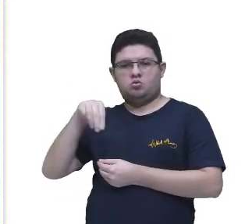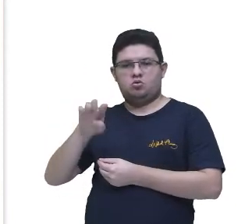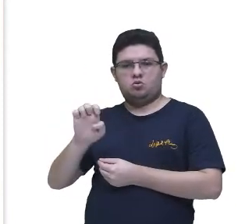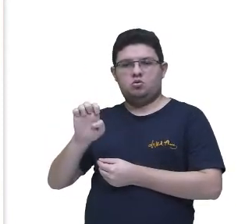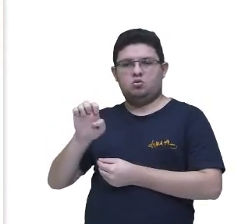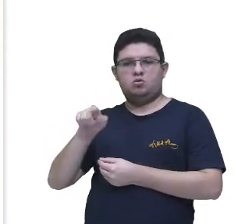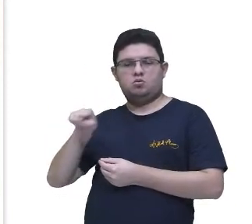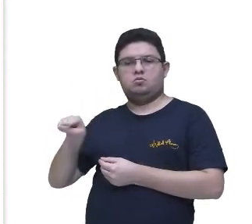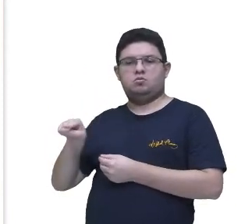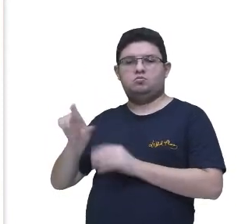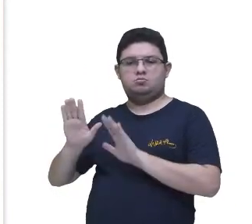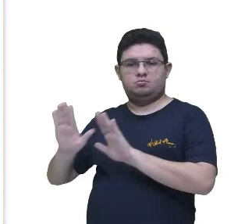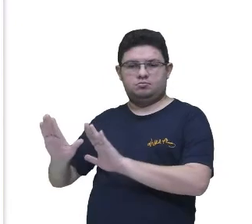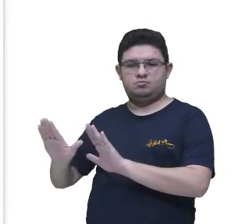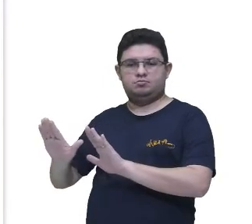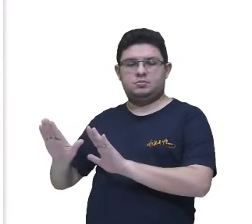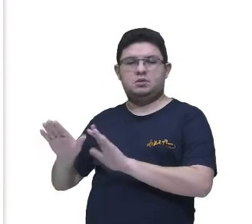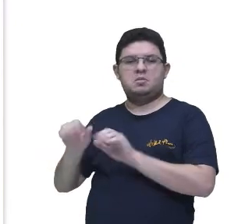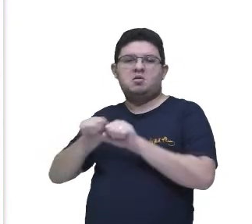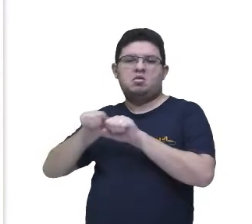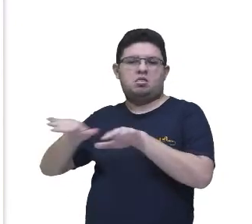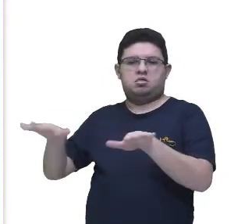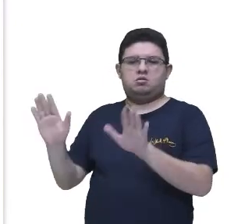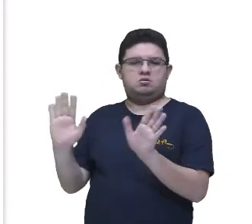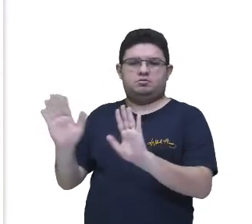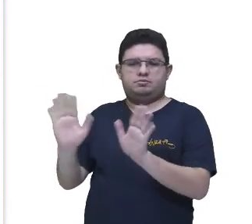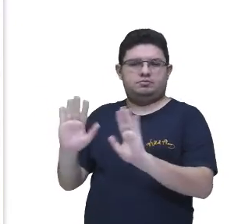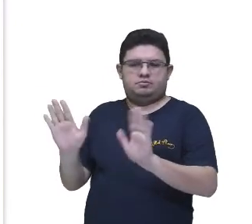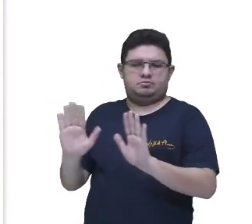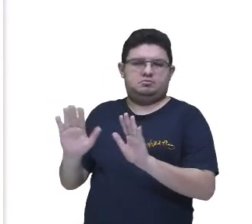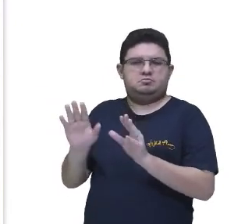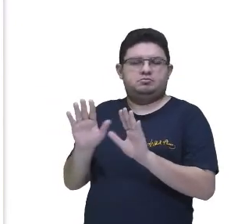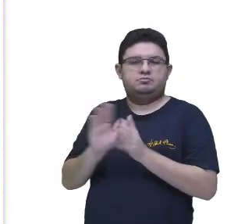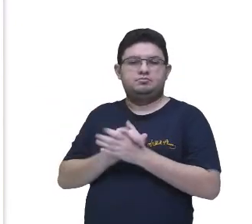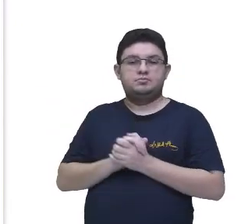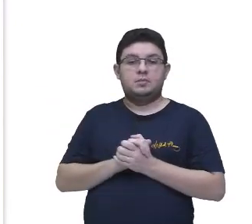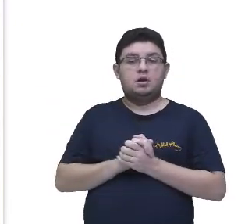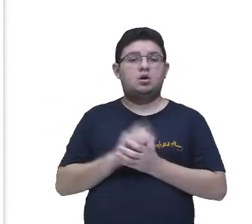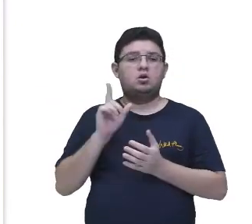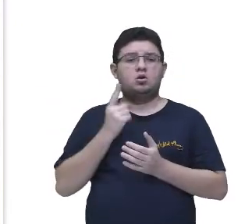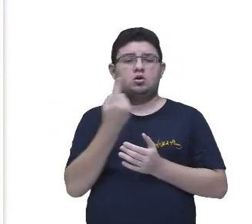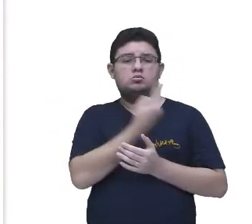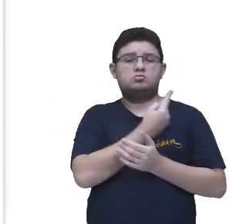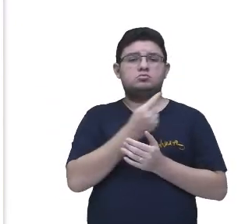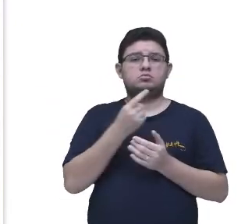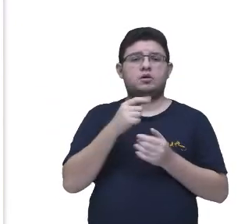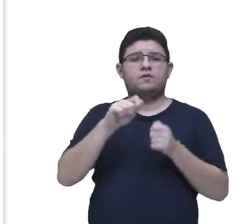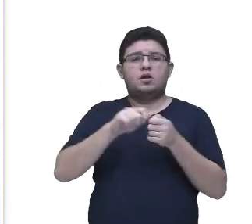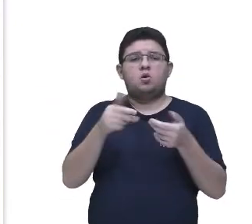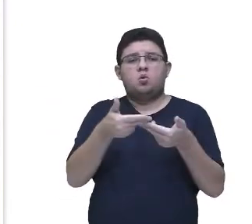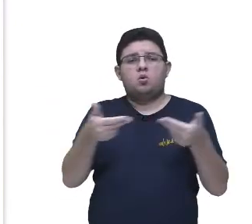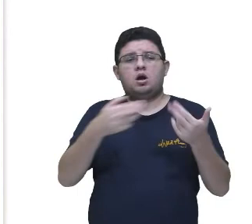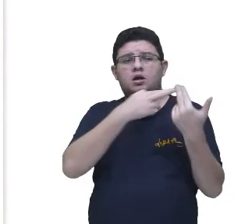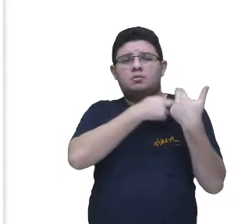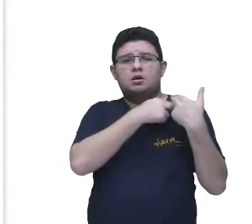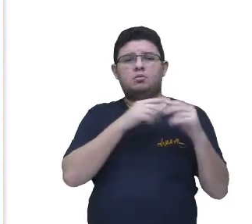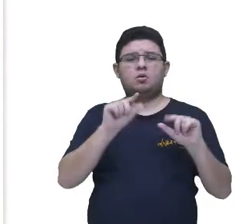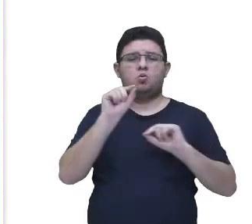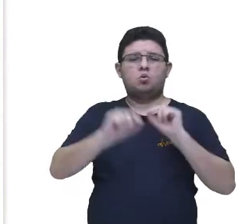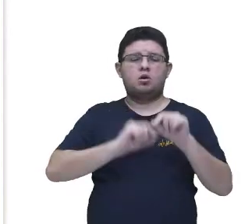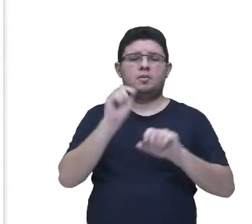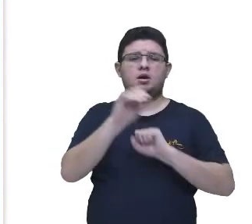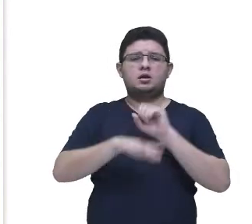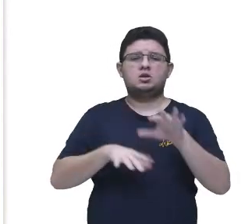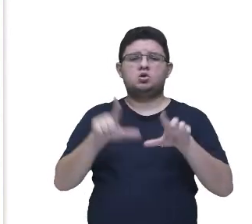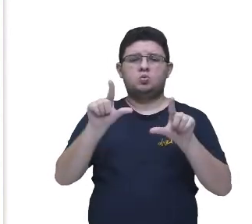para a nossa sociedade. E aí o que a gente pode fazer para diminuir esse lixo que é jogado ou no lixão ou no aterro sanitário?